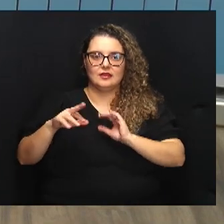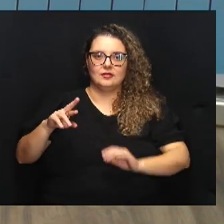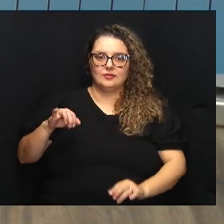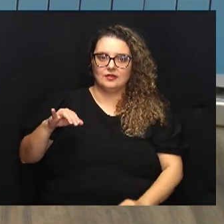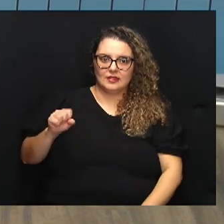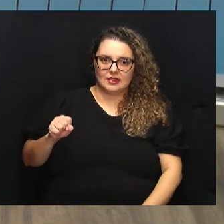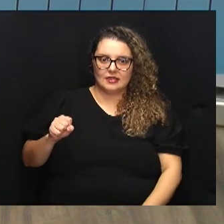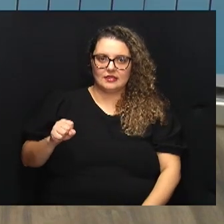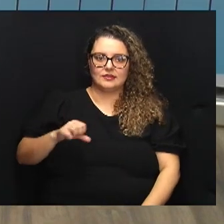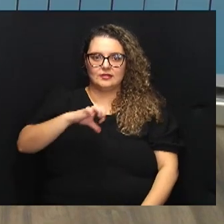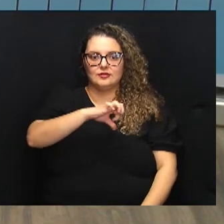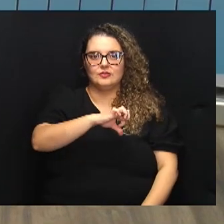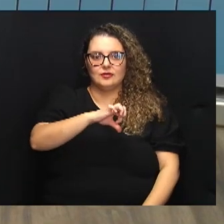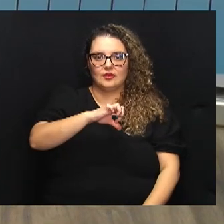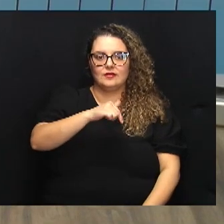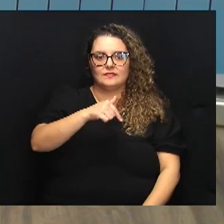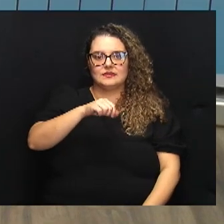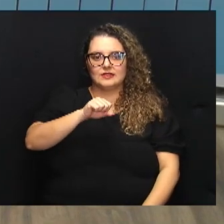pelo